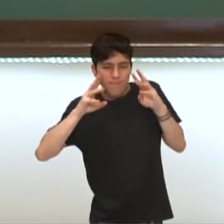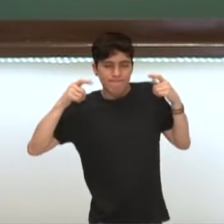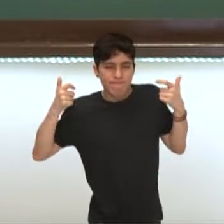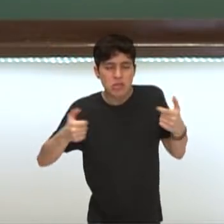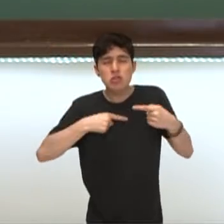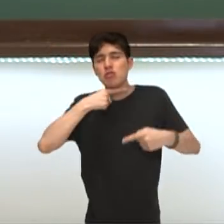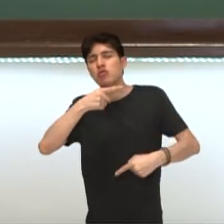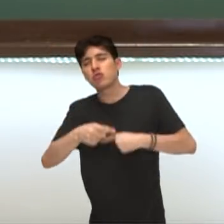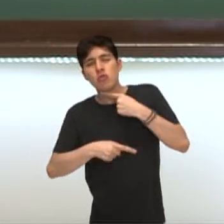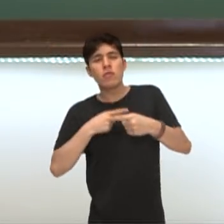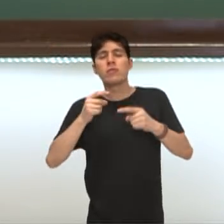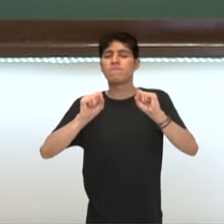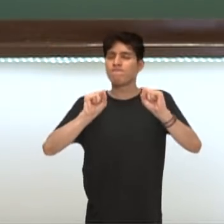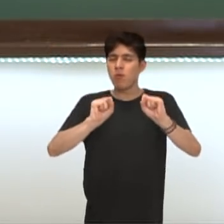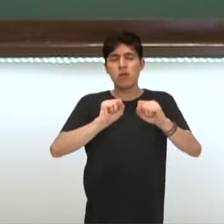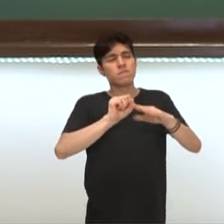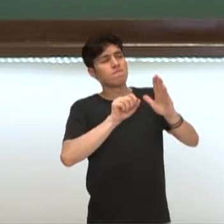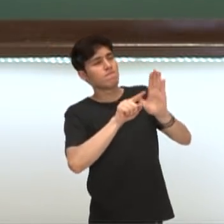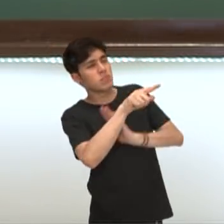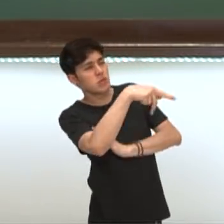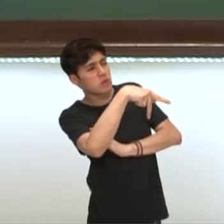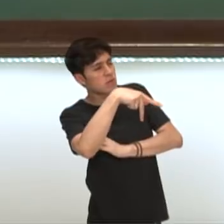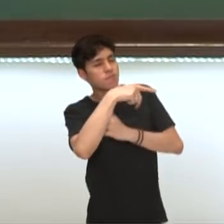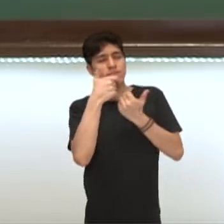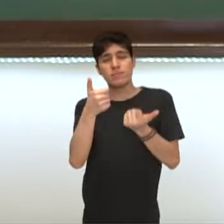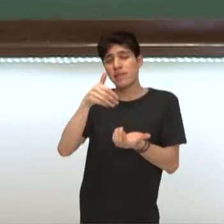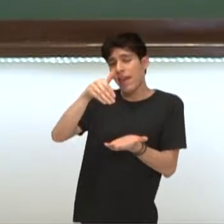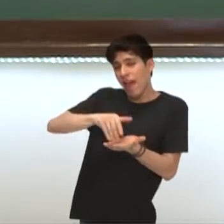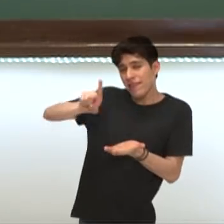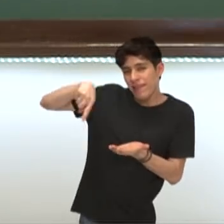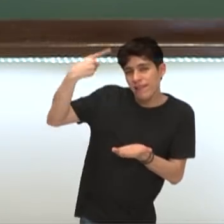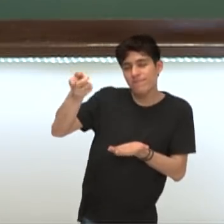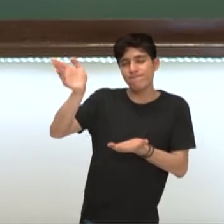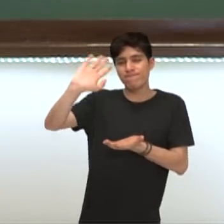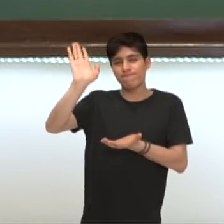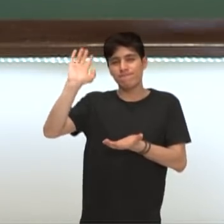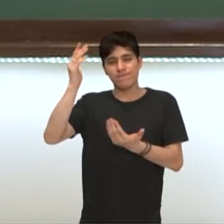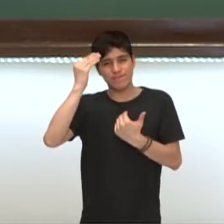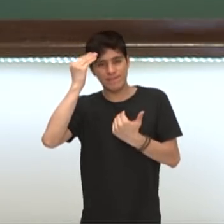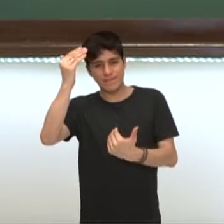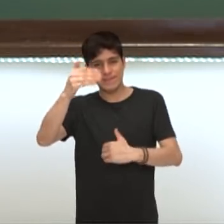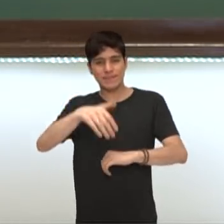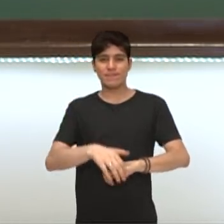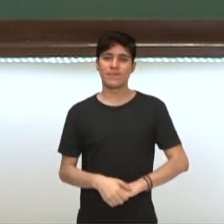ficou alguma dúvida, só esclarecer com o teu professor e até uma próxima. Valeu, brigadão, gente.